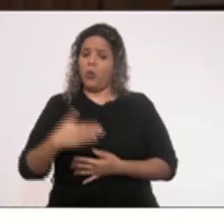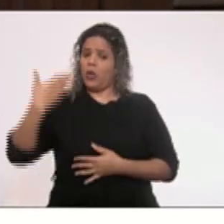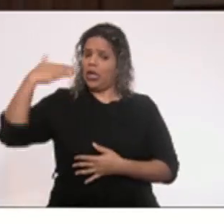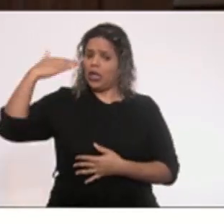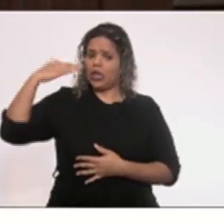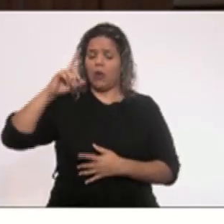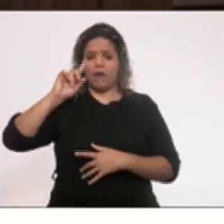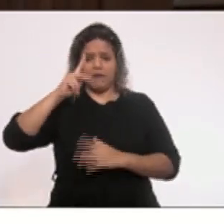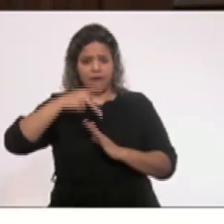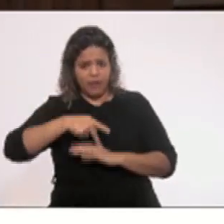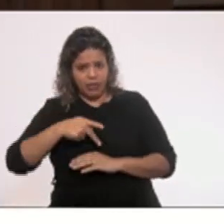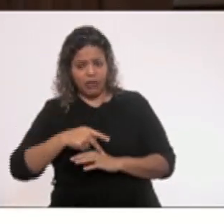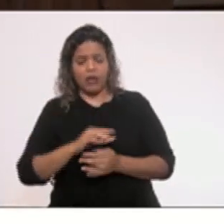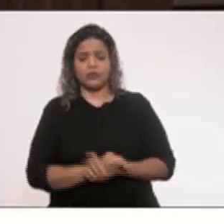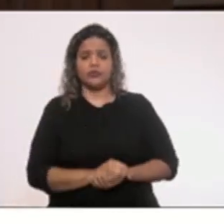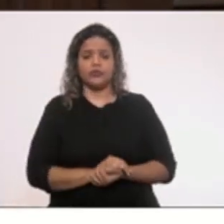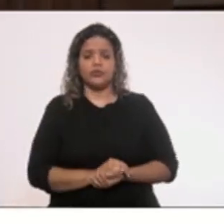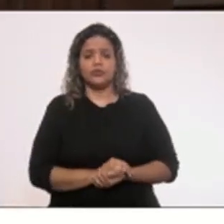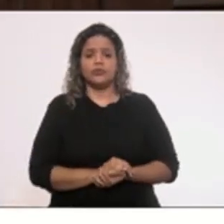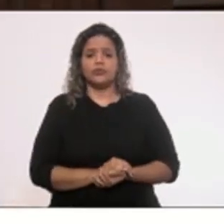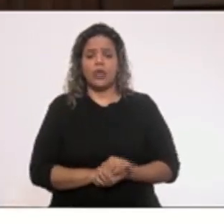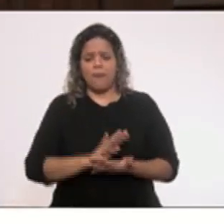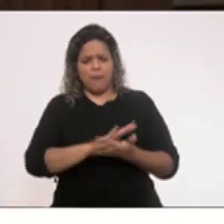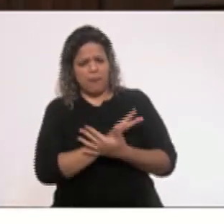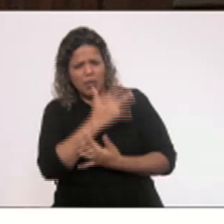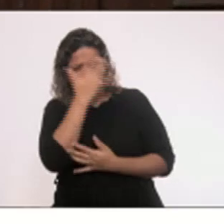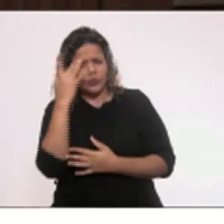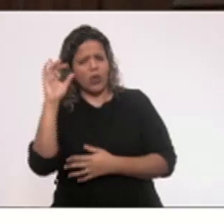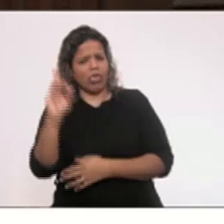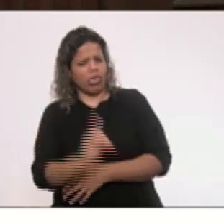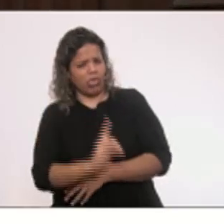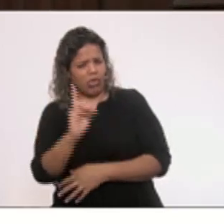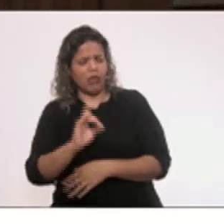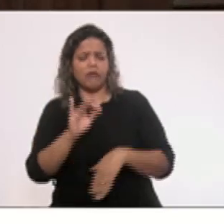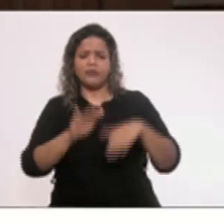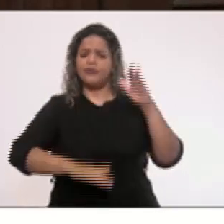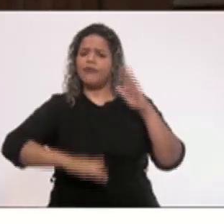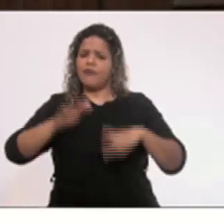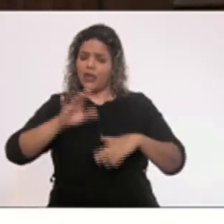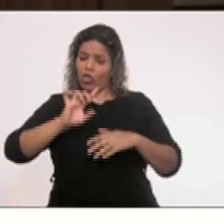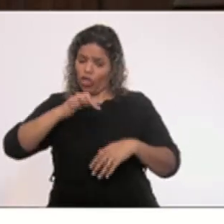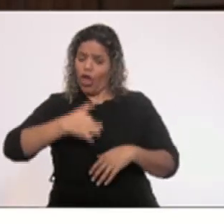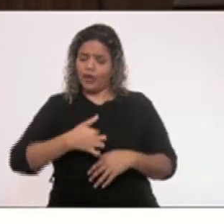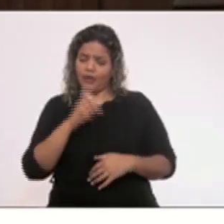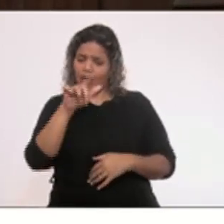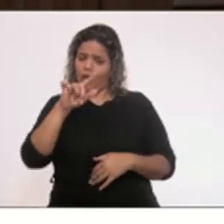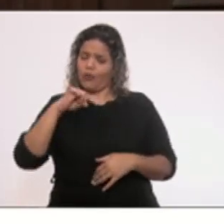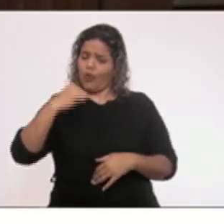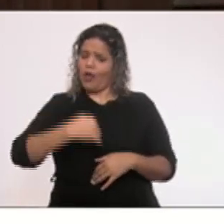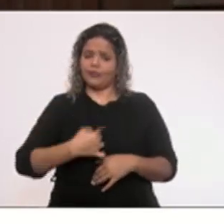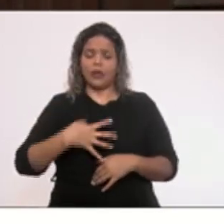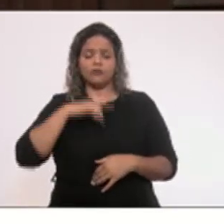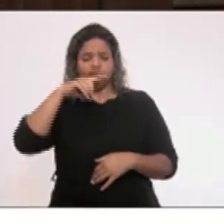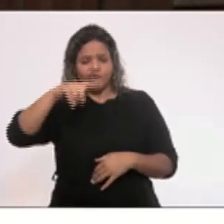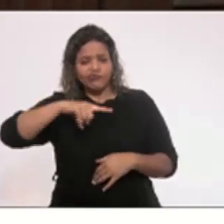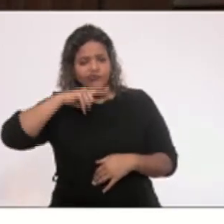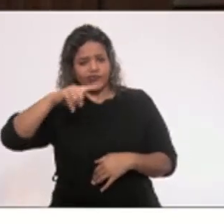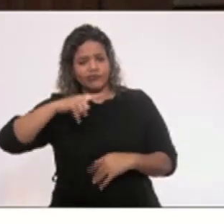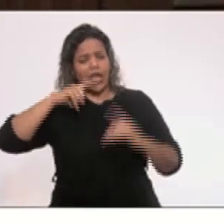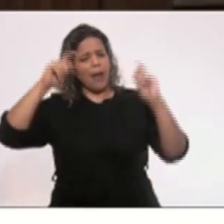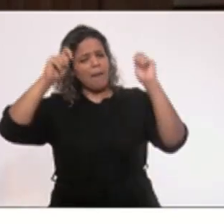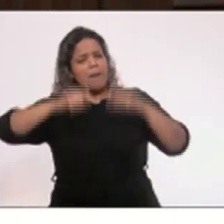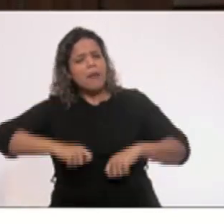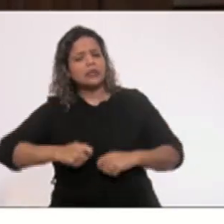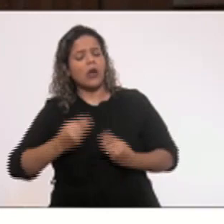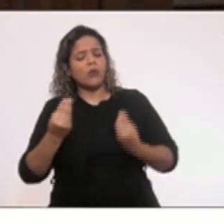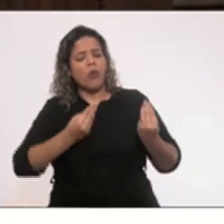na verdade, portadores de deficiência, muitas das vezes, somos nós, que não conseguimos ter a